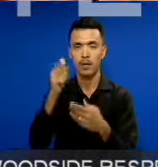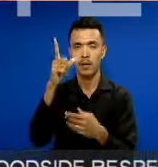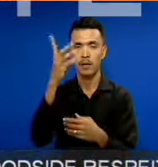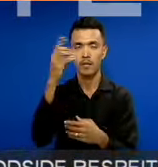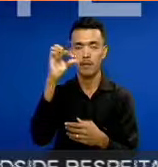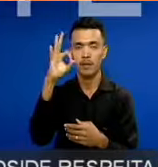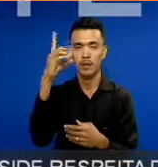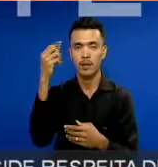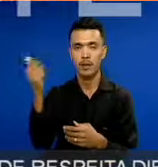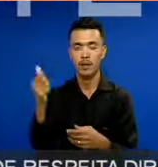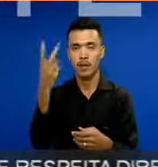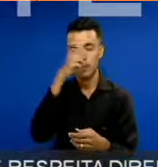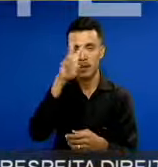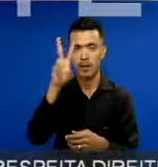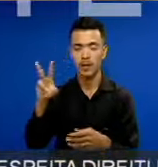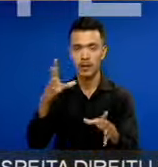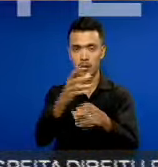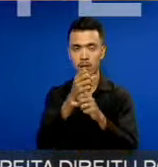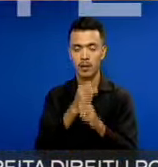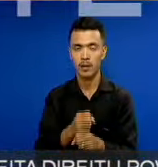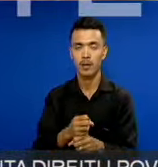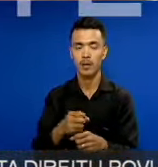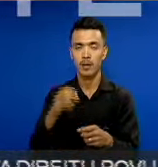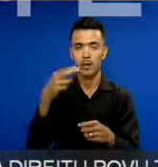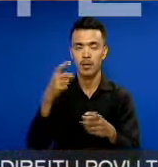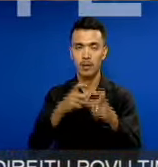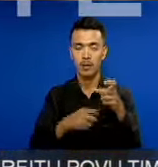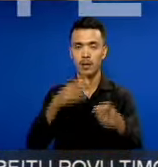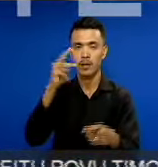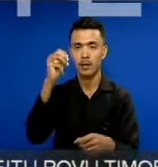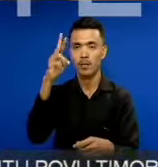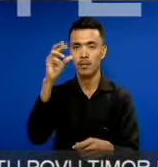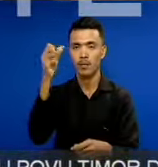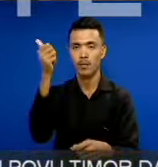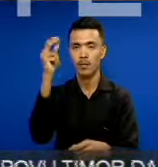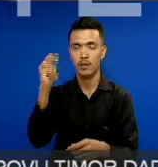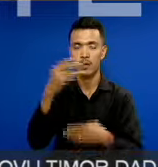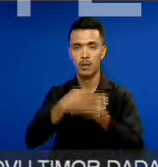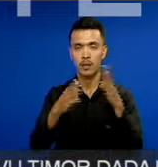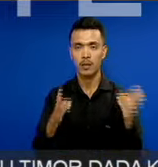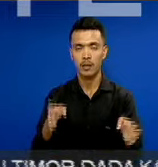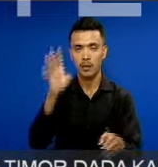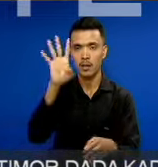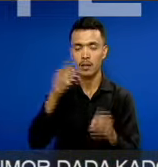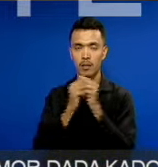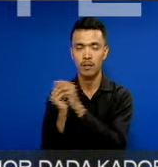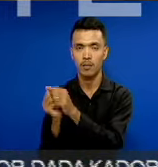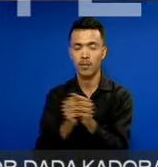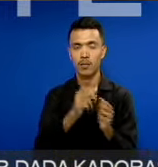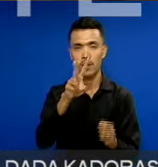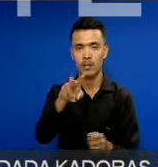Alfândega Salele consegue detecta no prende sumbu quilat anin caixahat composto pacote atus rua